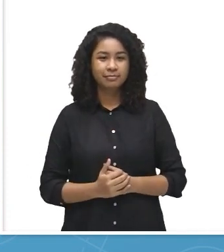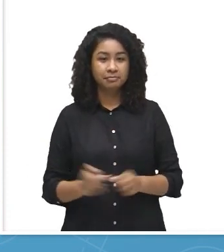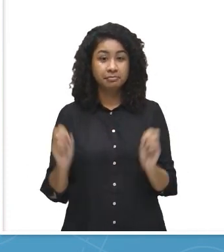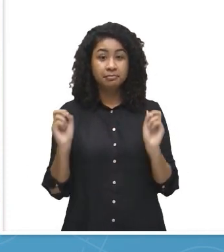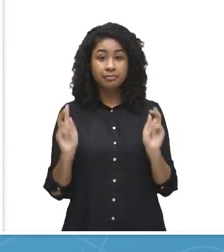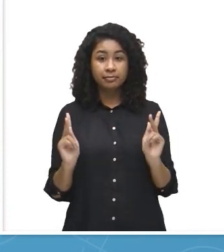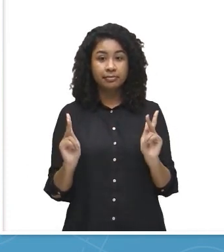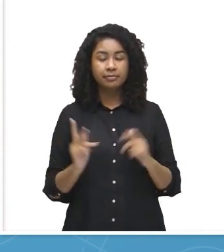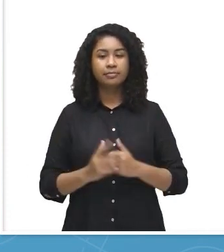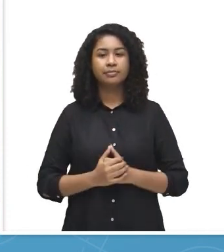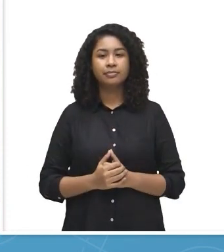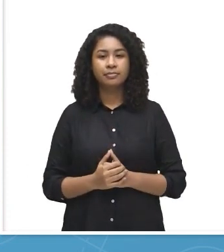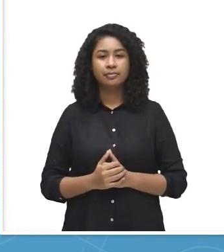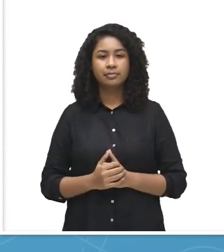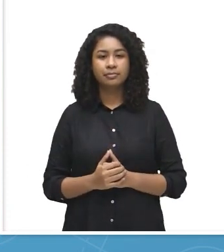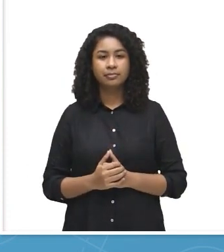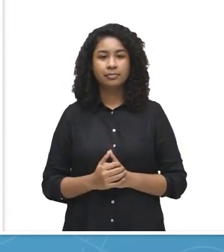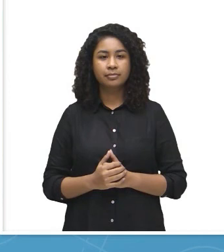galerinha?